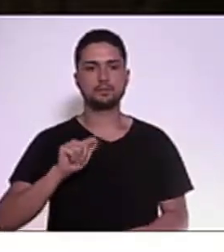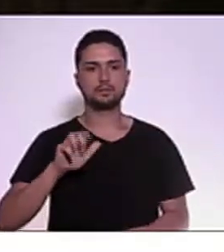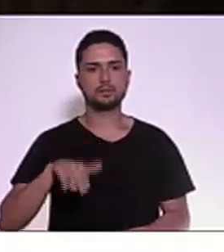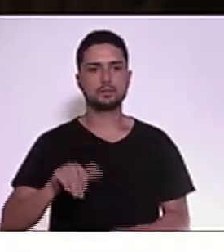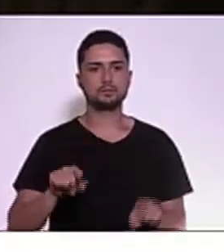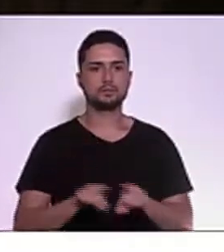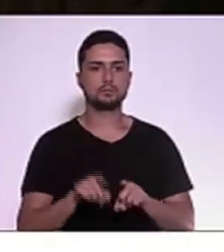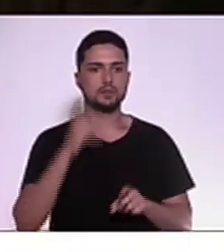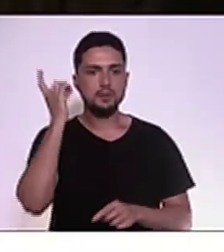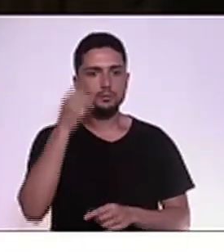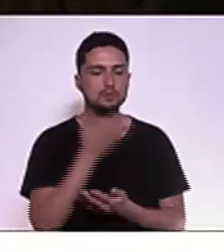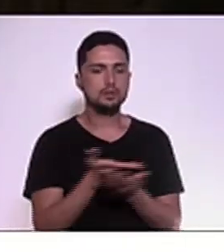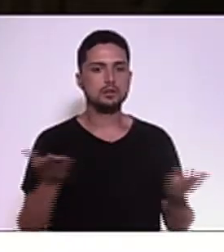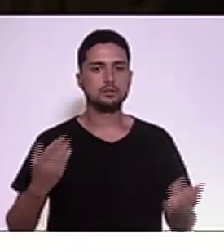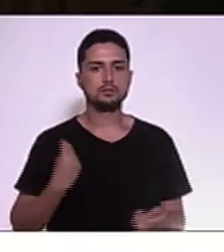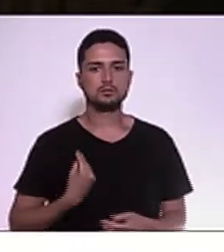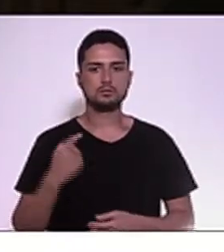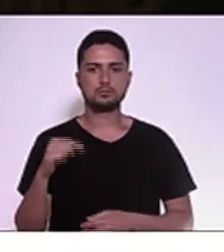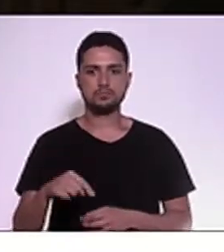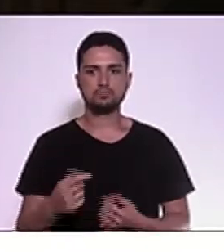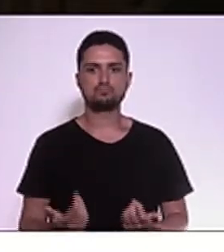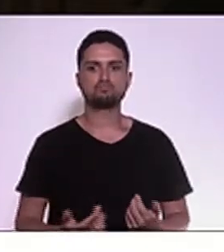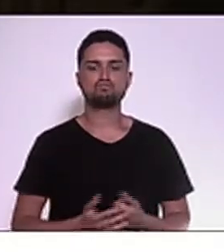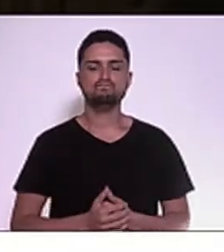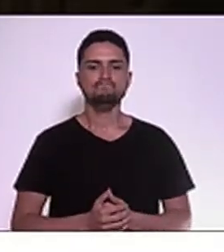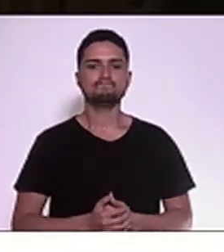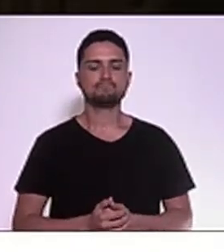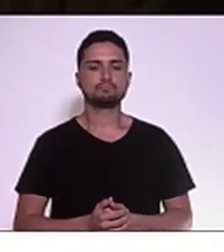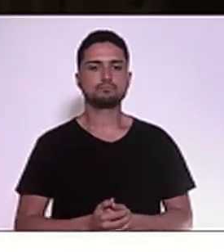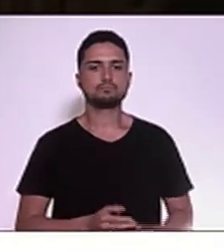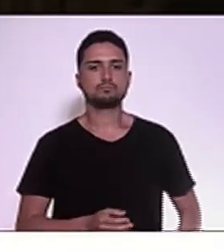Senhoras deputadas, senhores deputados,